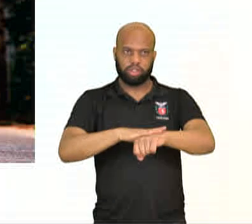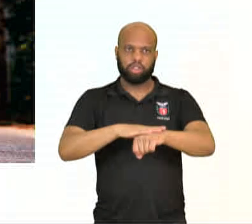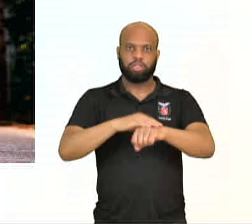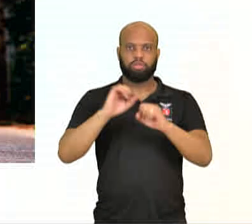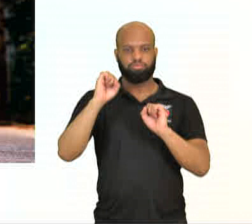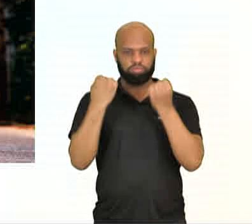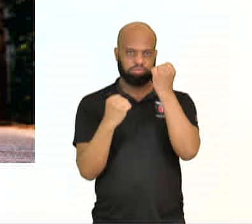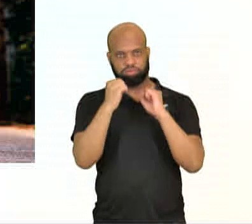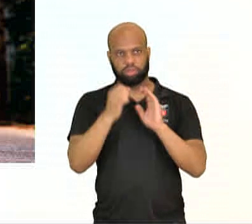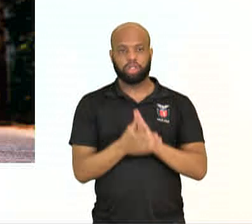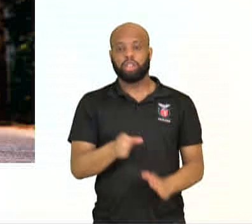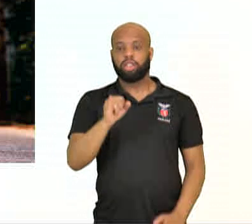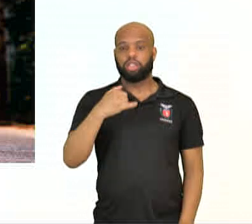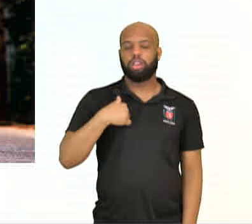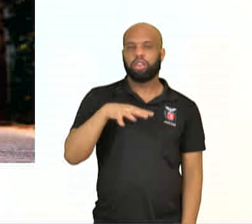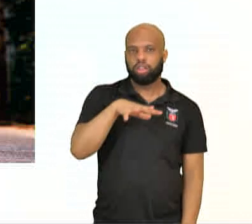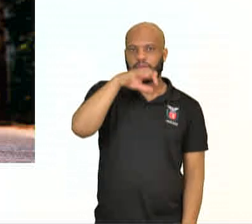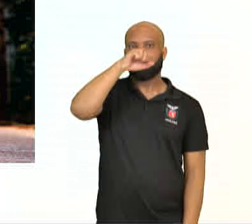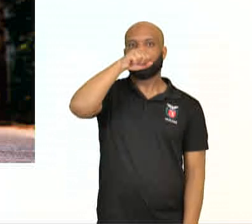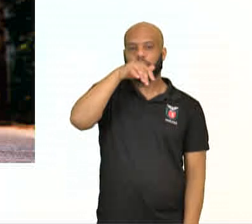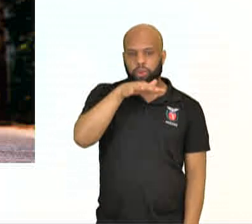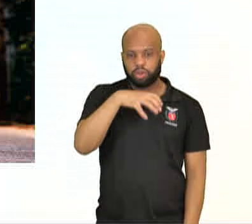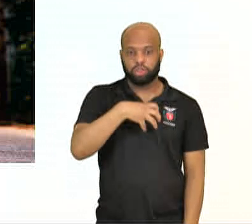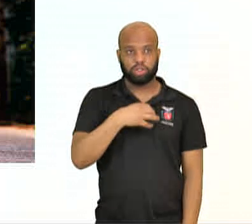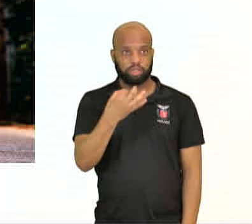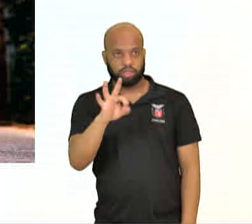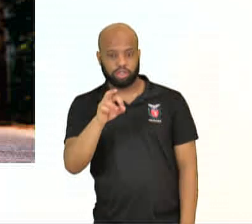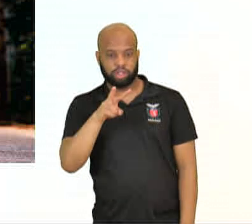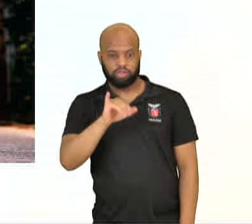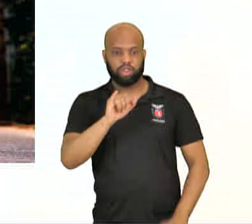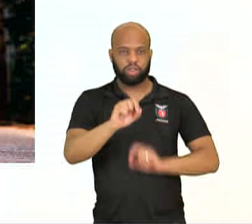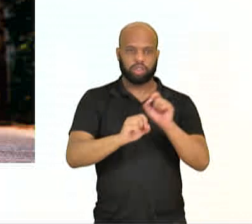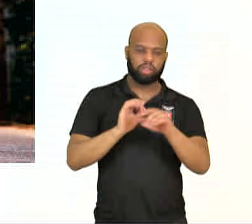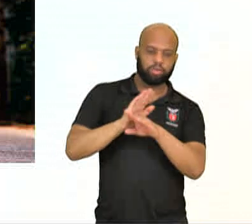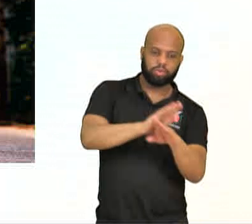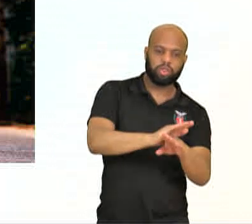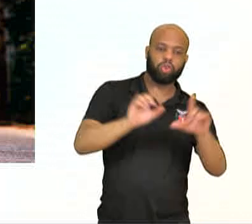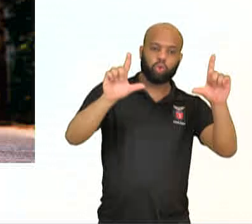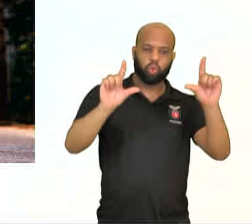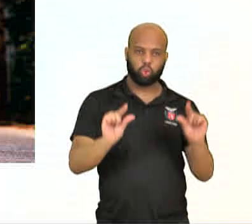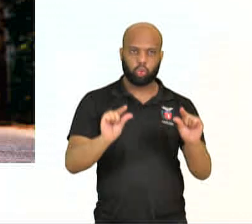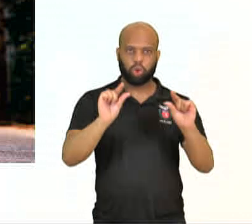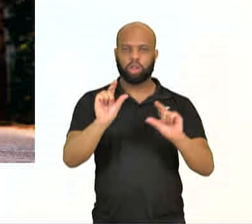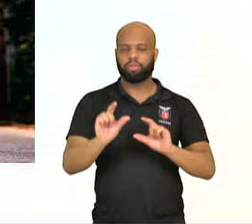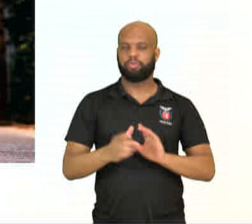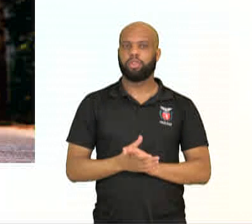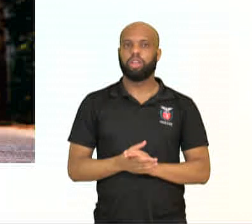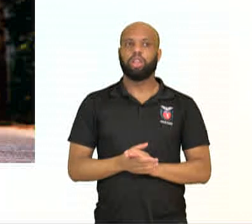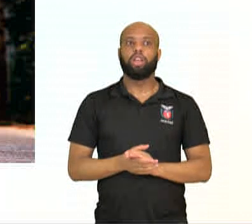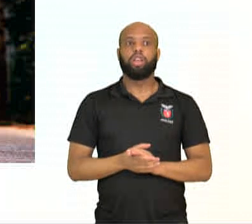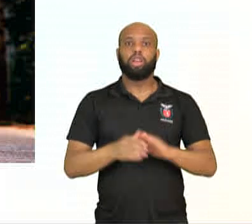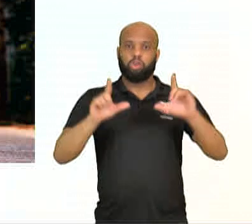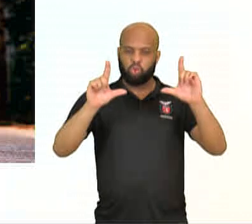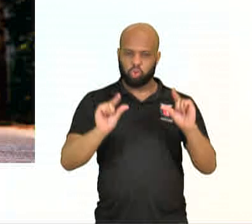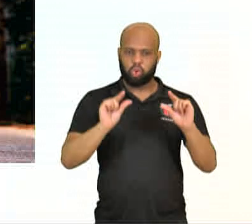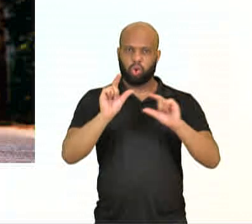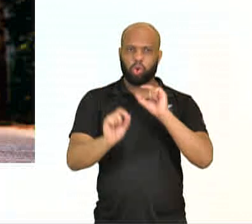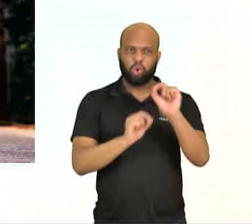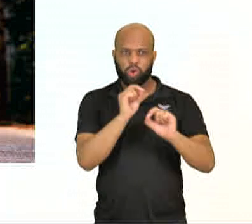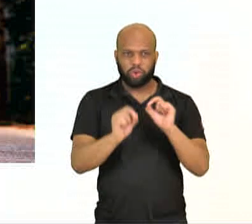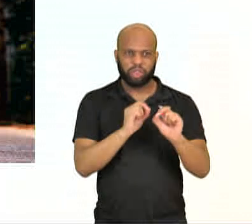se eu estou respirando de uma forma correta, ela vai colaborar na redução da tensão muscular, melhora no foco e